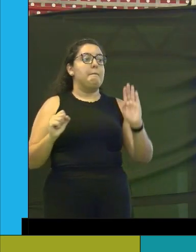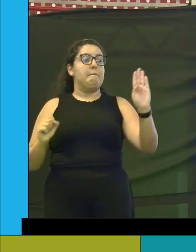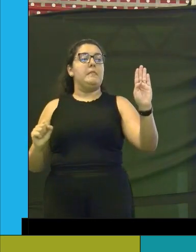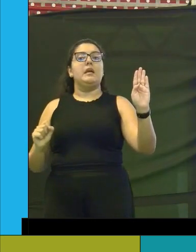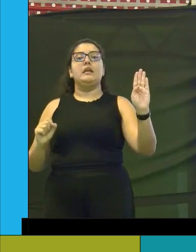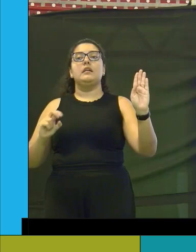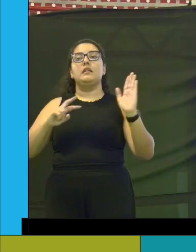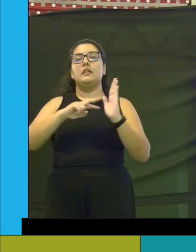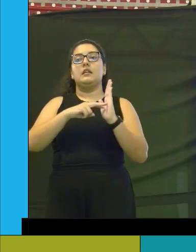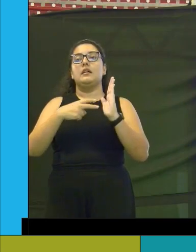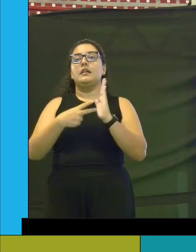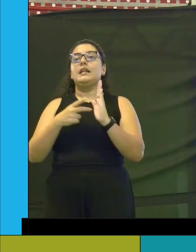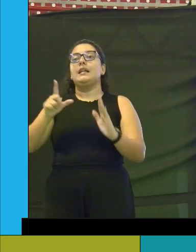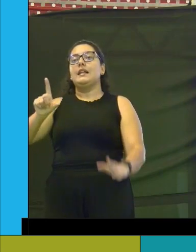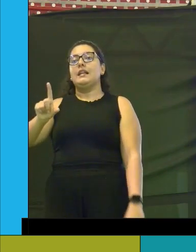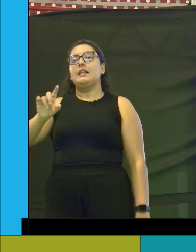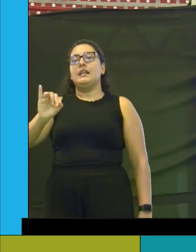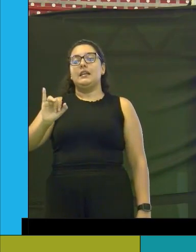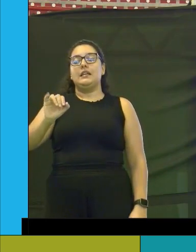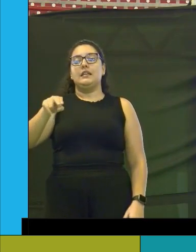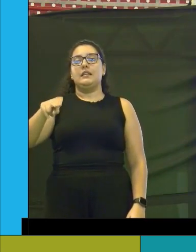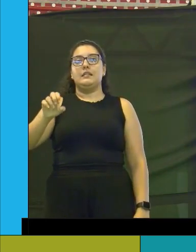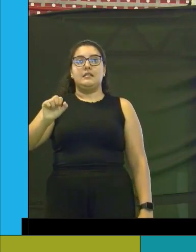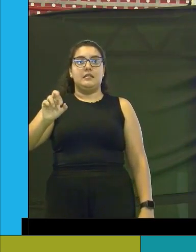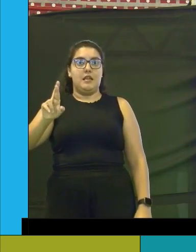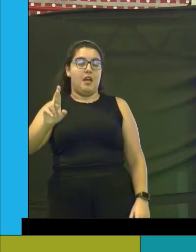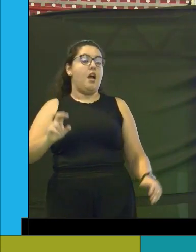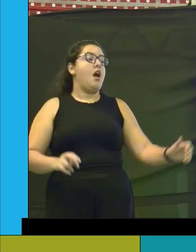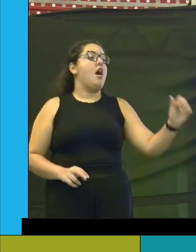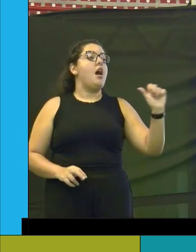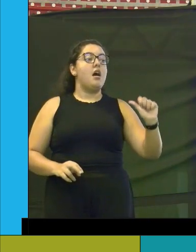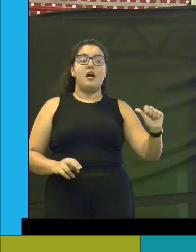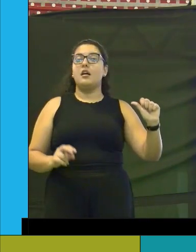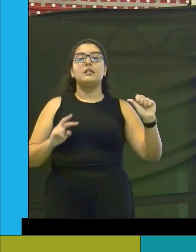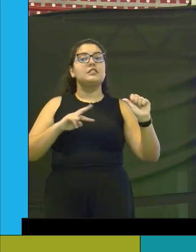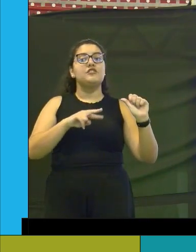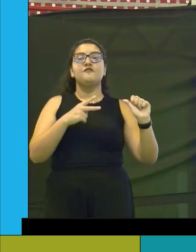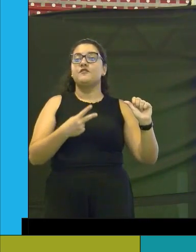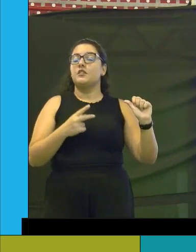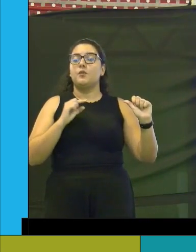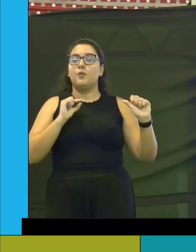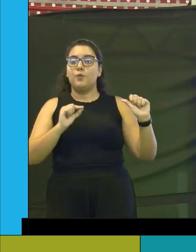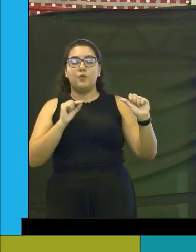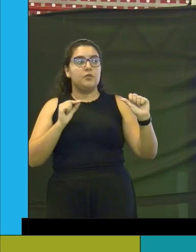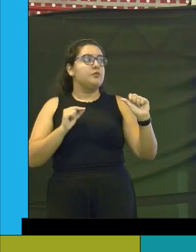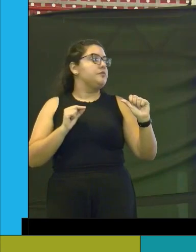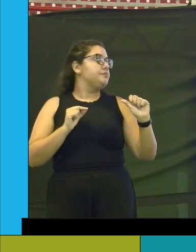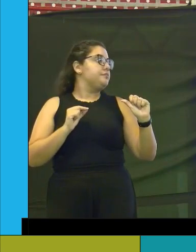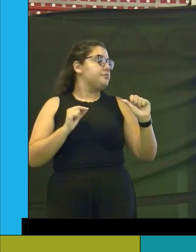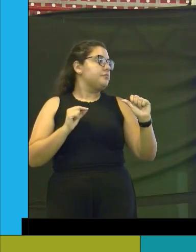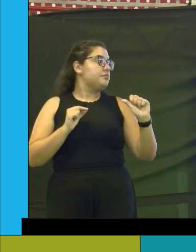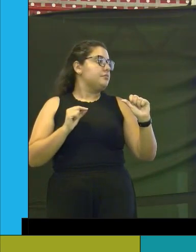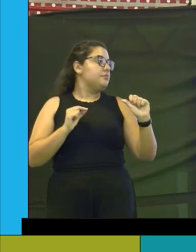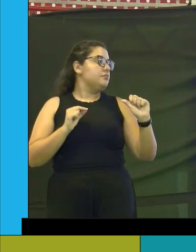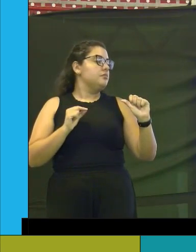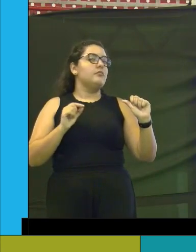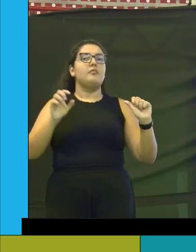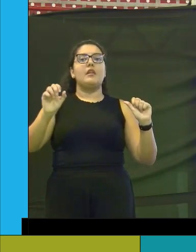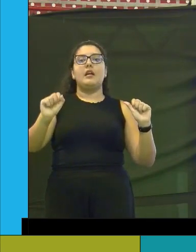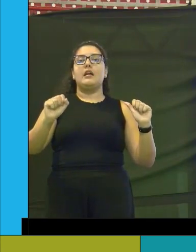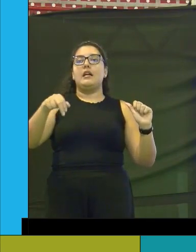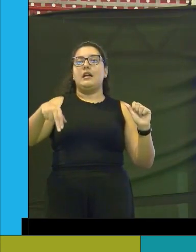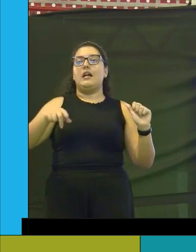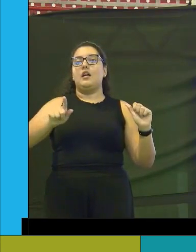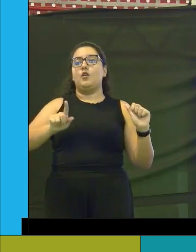coeficiente linear. Enquanto o A, ele representará o coeficiente o quê?